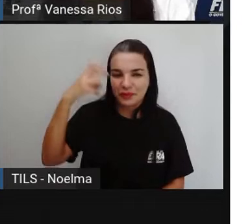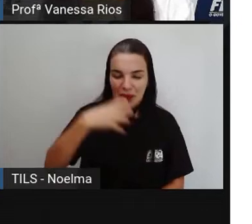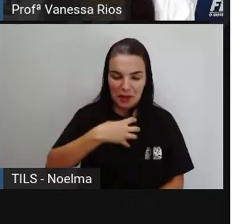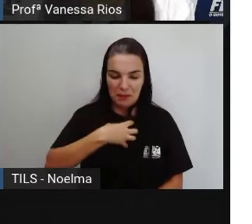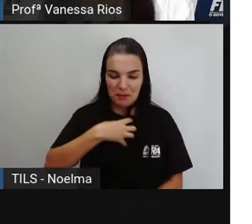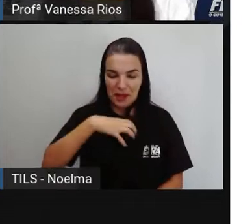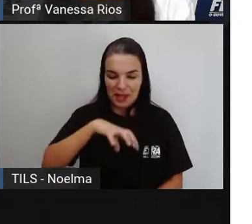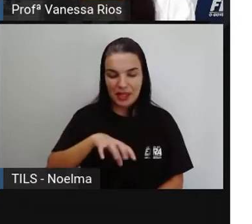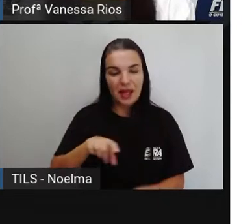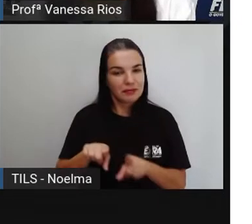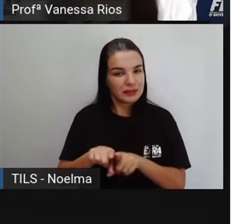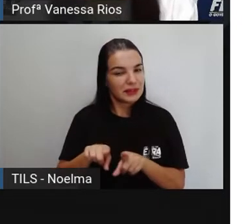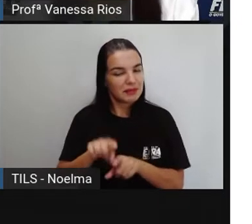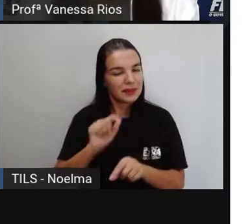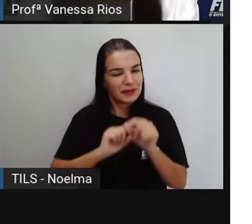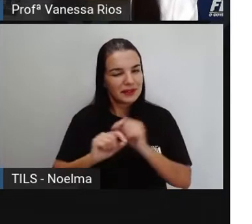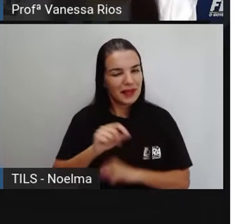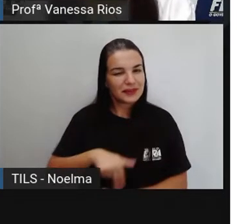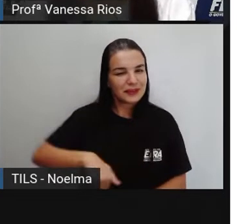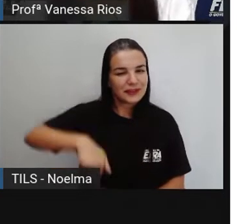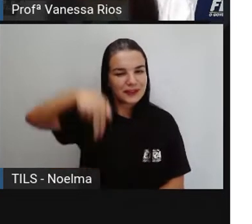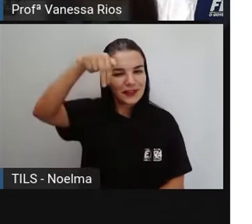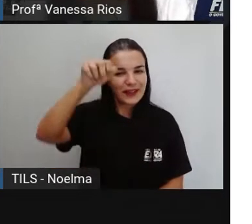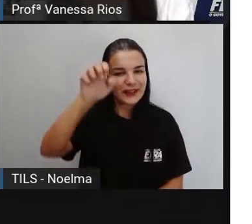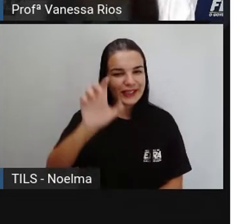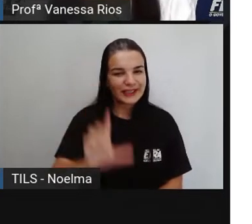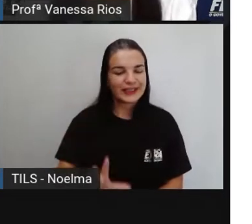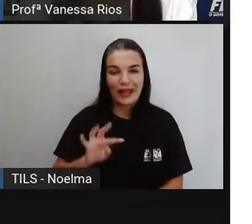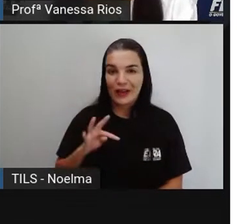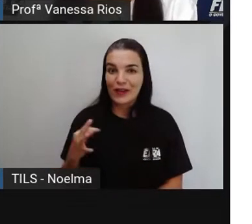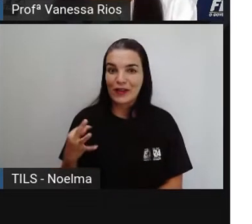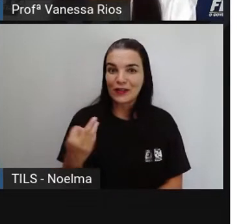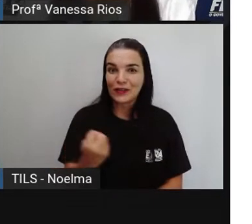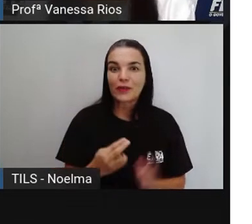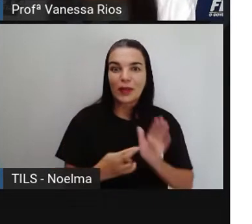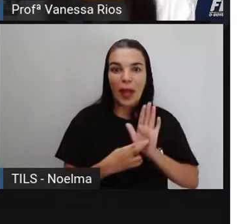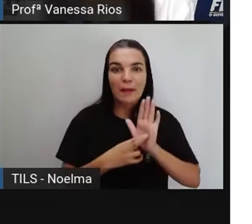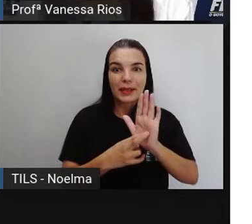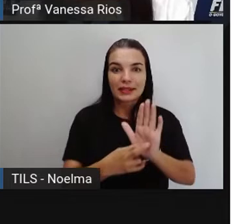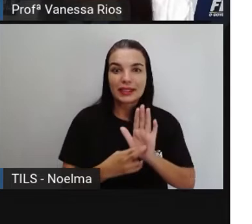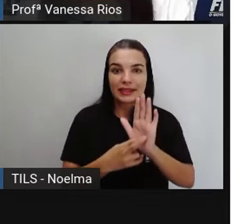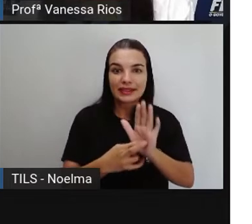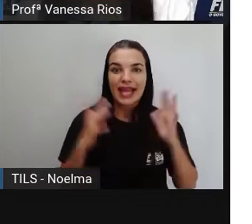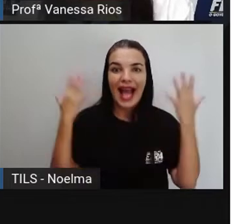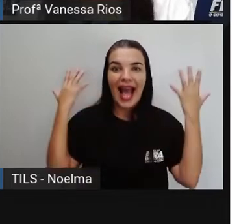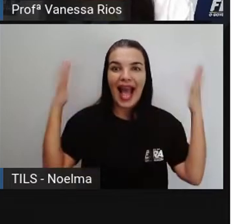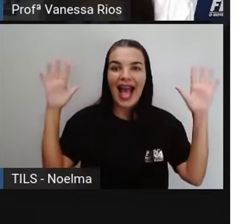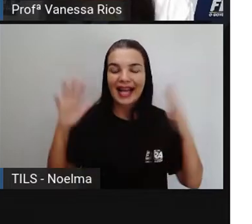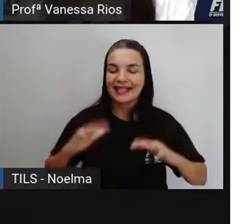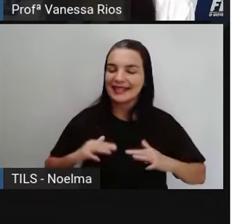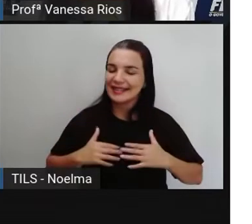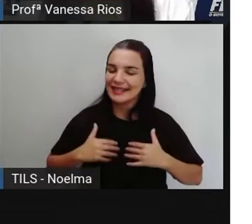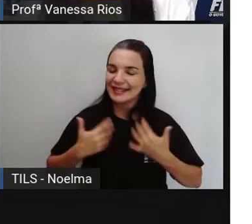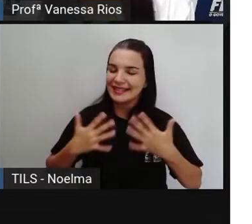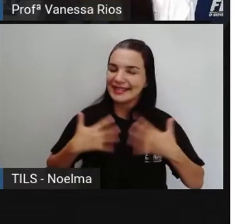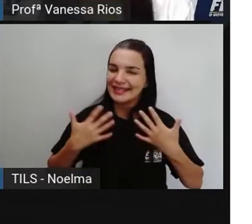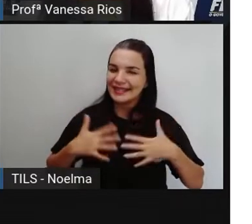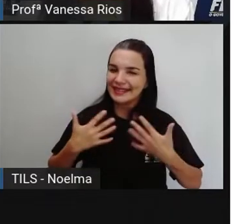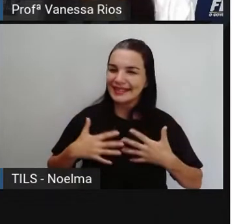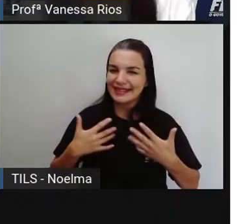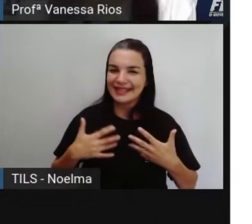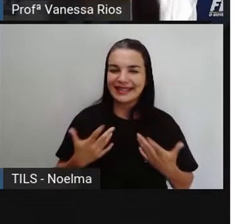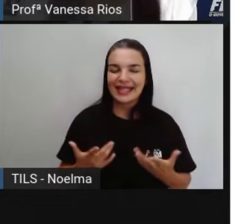Bahia, mas também a cultura nordestina como um todo, representando aí também, né, a alegria e diversidade da